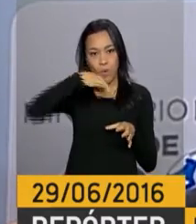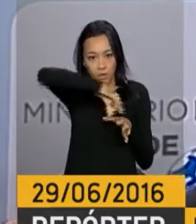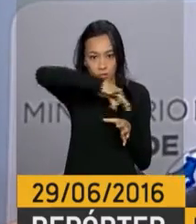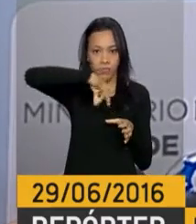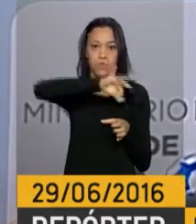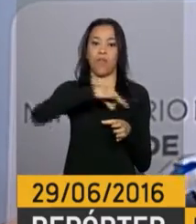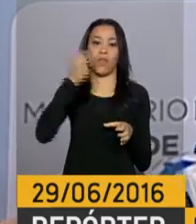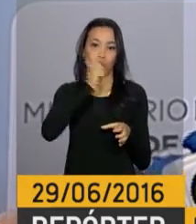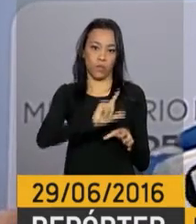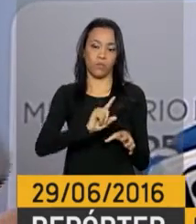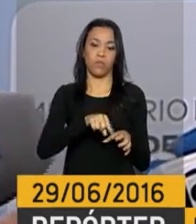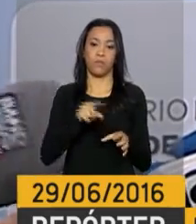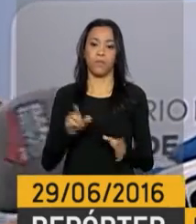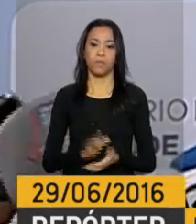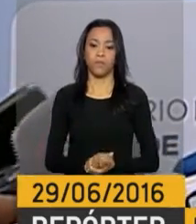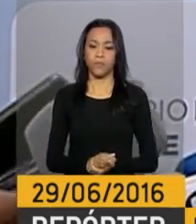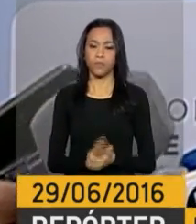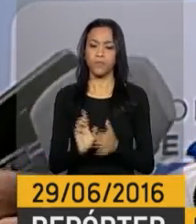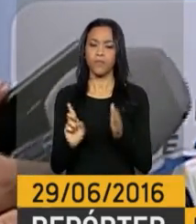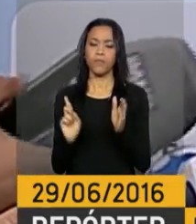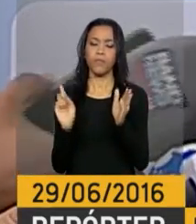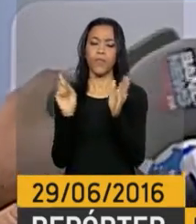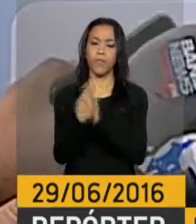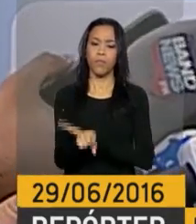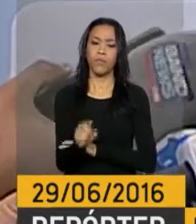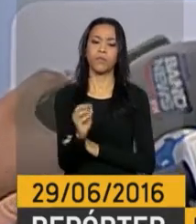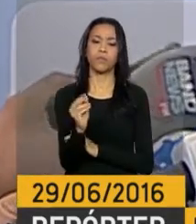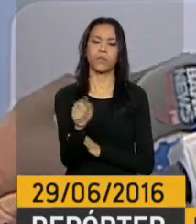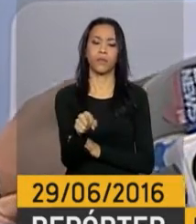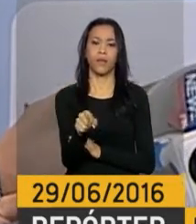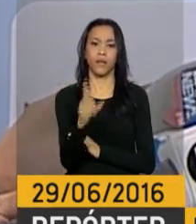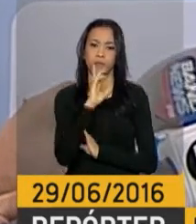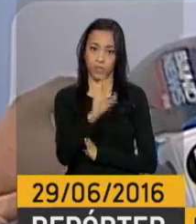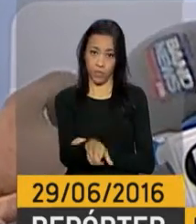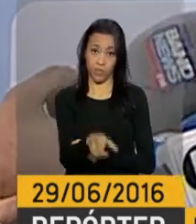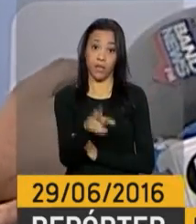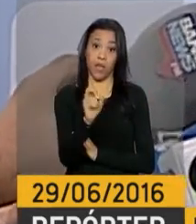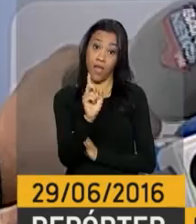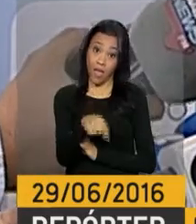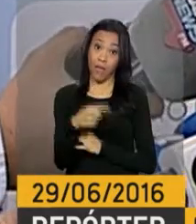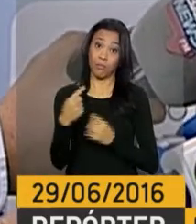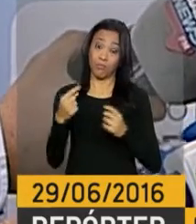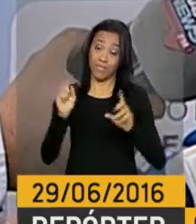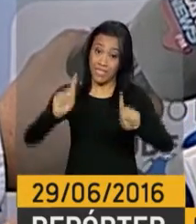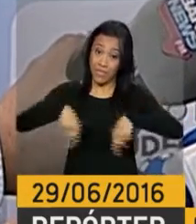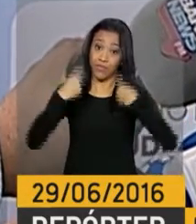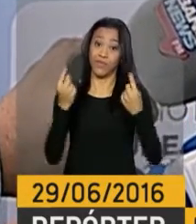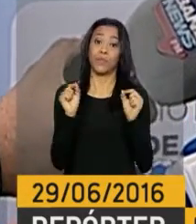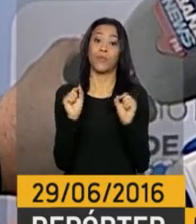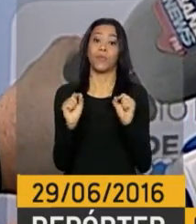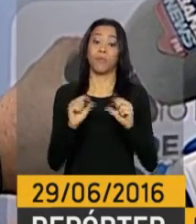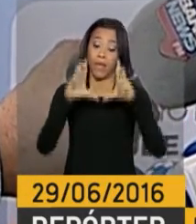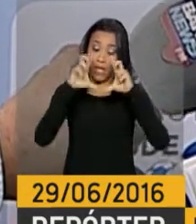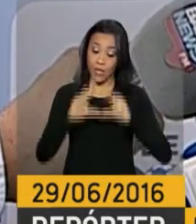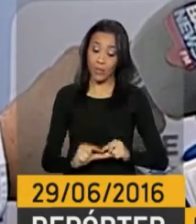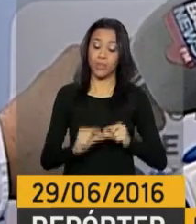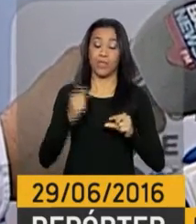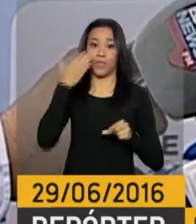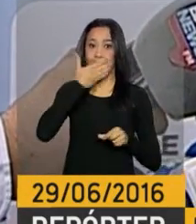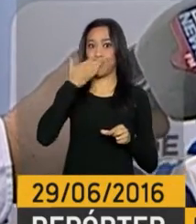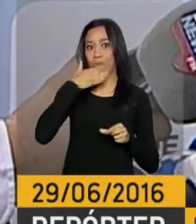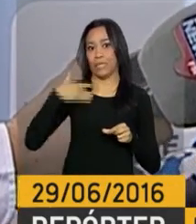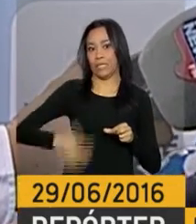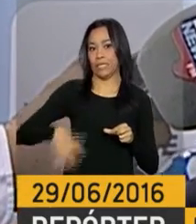2000. O desafio da indústria é maior para retirar açúcar do que sal? O desafio para reduzir açúcar é maior,